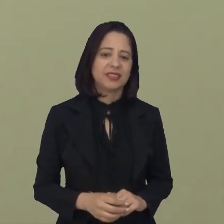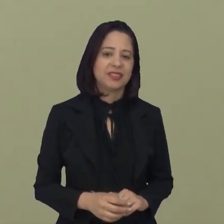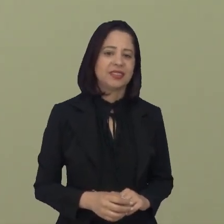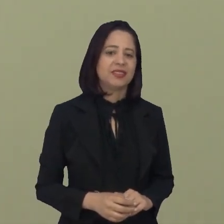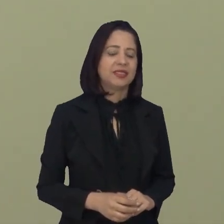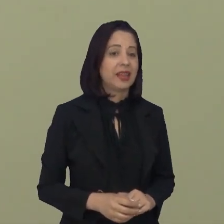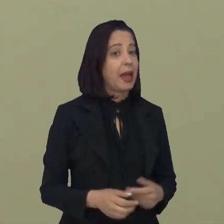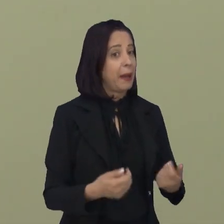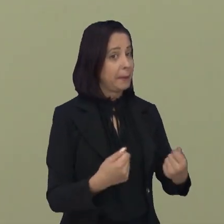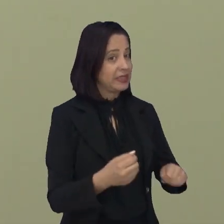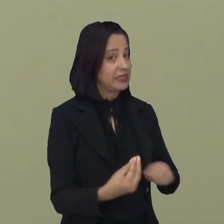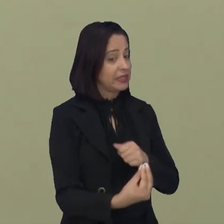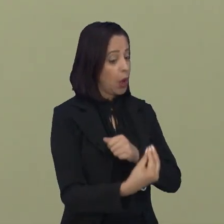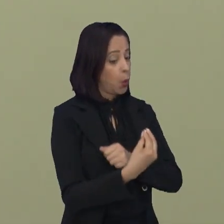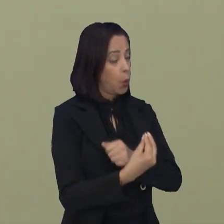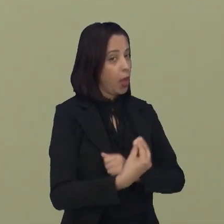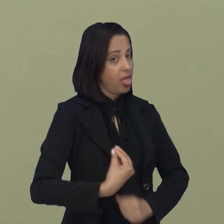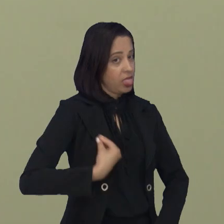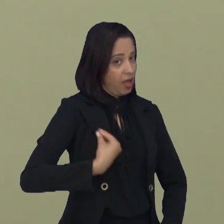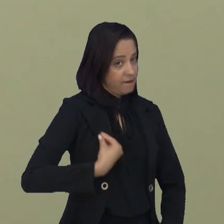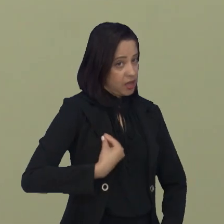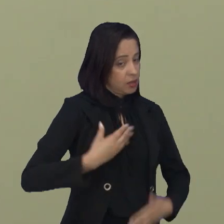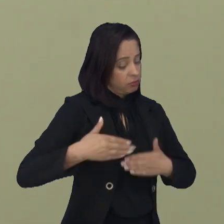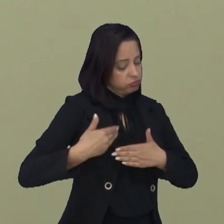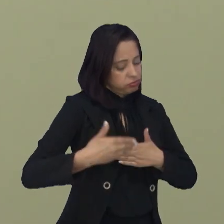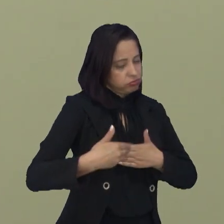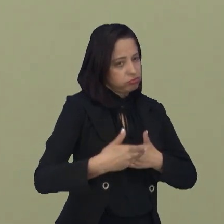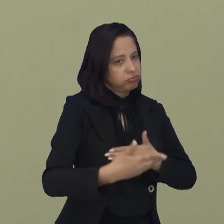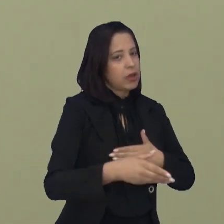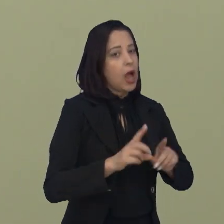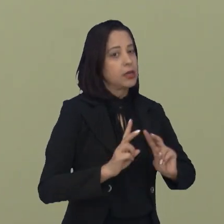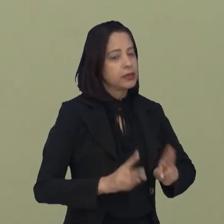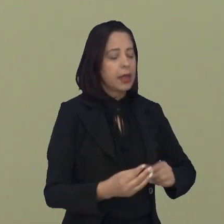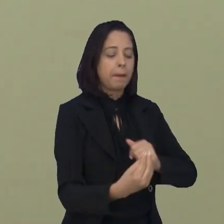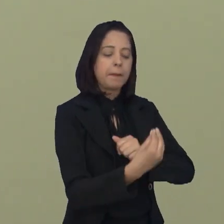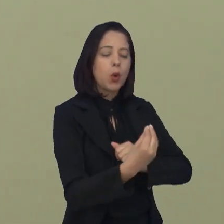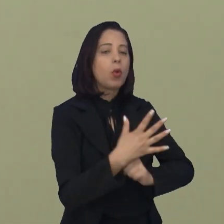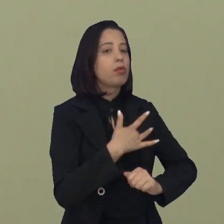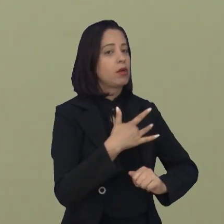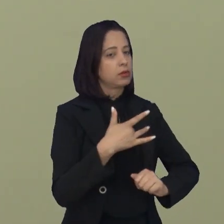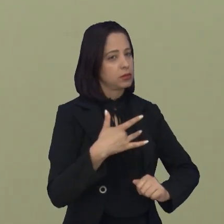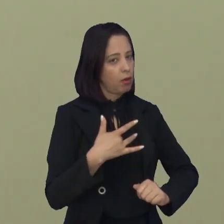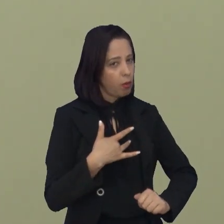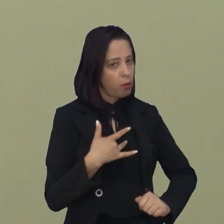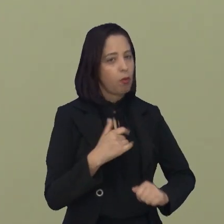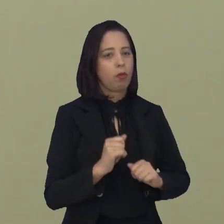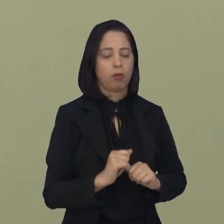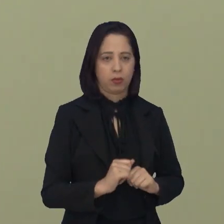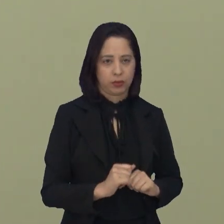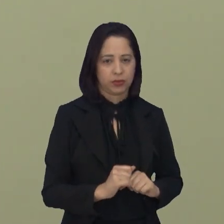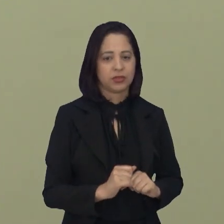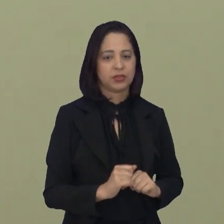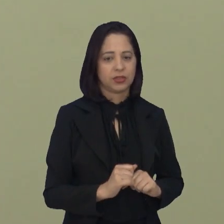Tem que cuidar da vida, a vida toda, né? Cuidar da saúde e